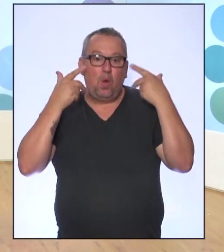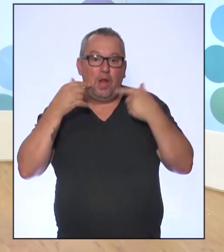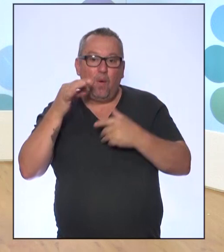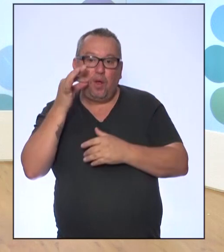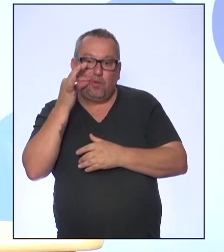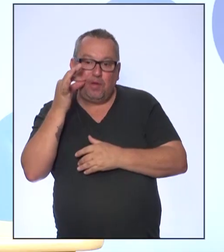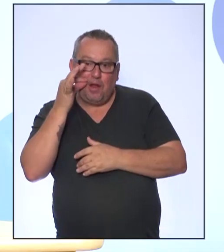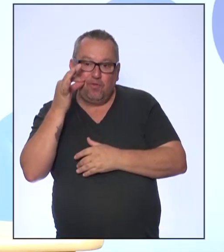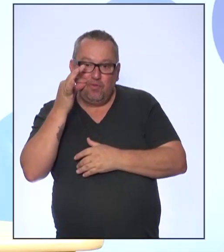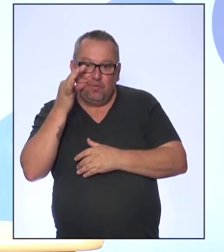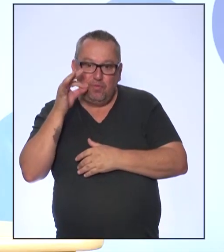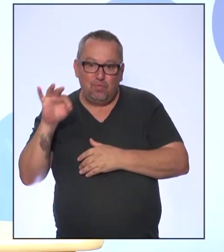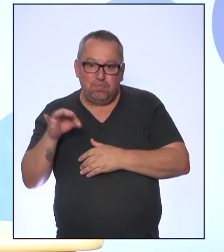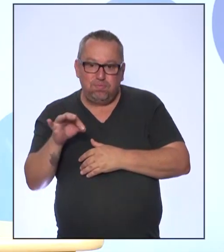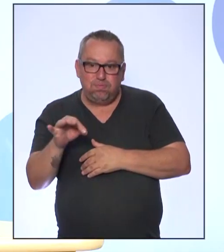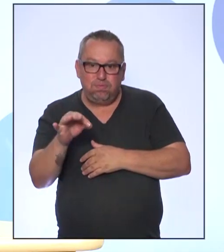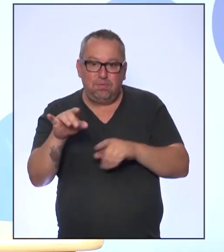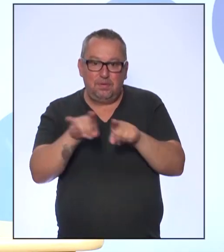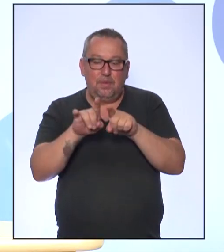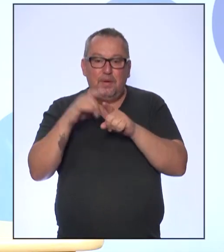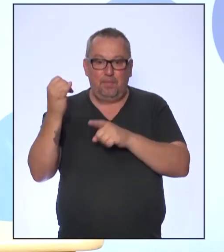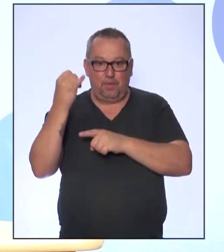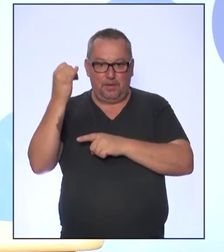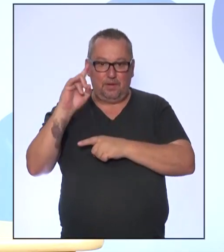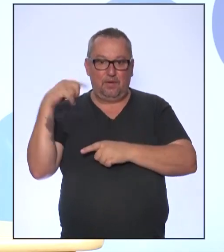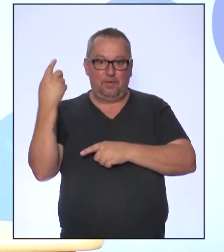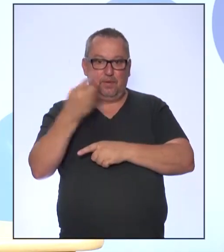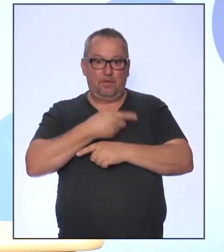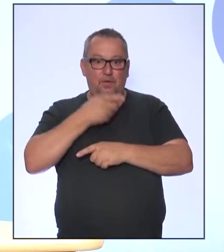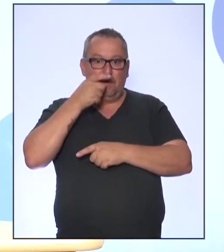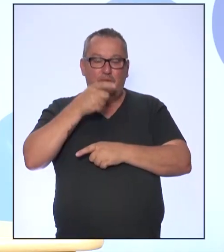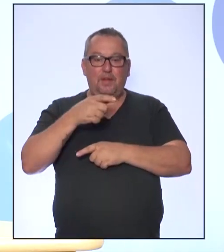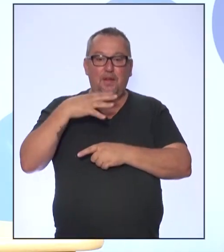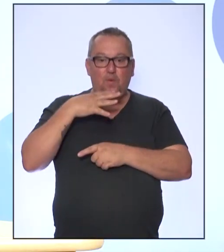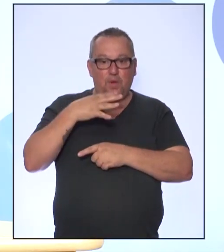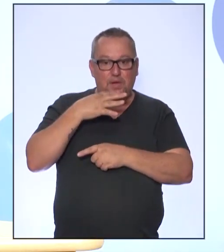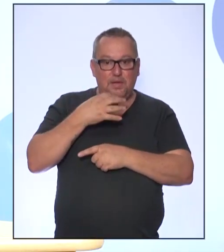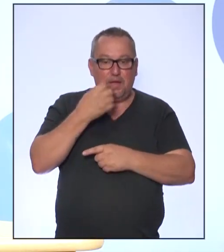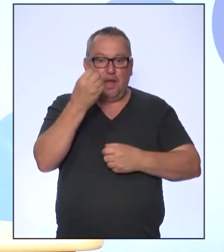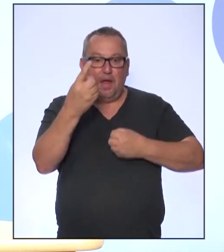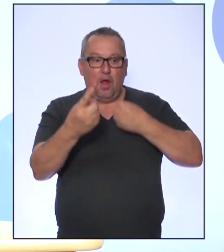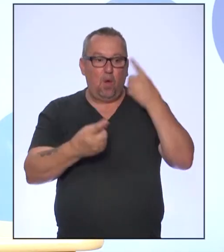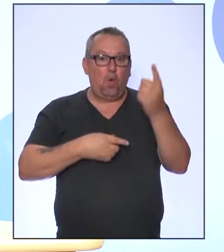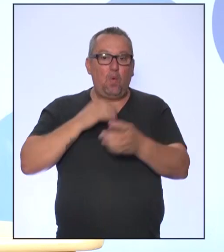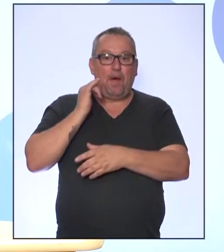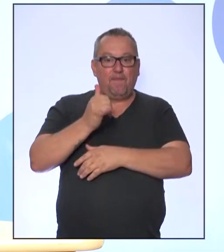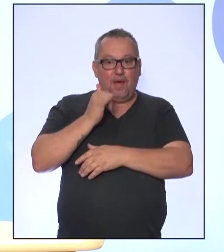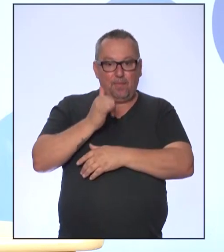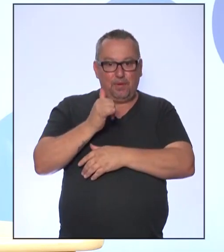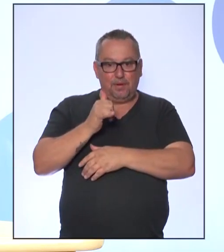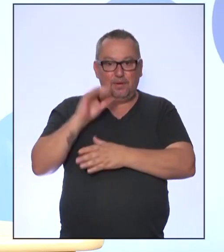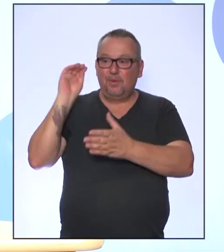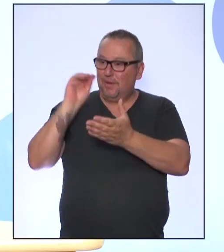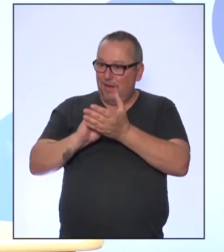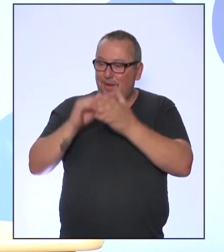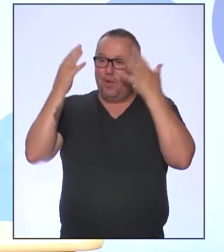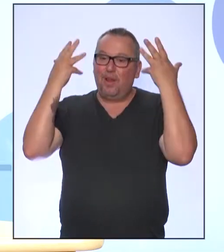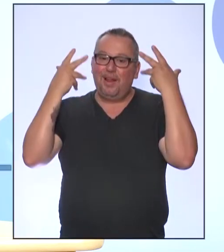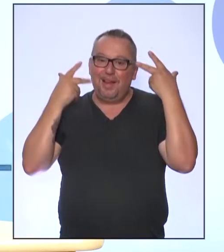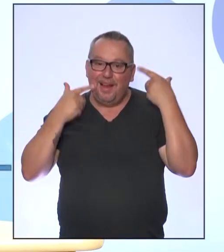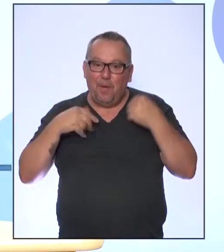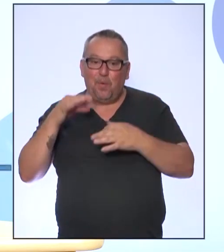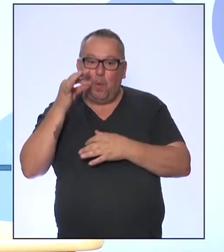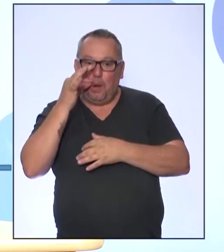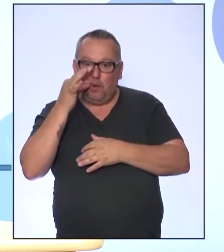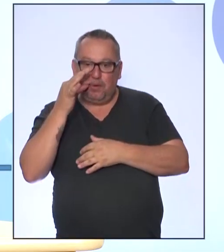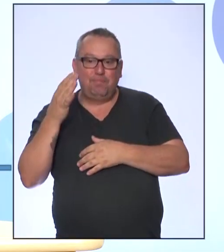Posso ler. Importante até pontuar que na hora que a gente perguntou se eles conheciam alguma fábula, eles colocaram essa, O Leão e o Ratinho. Não sei